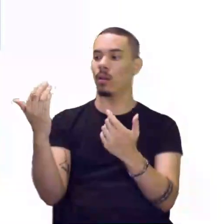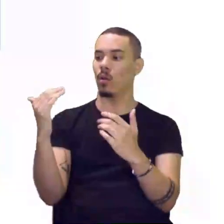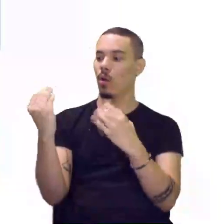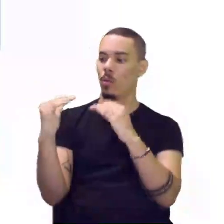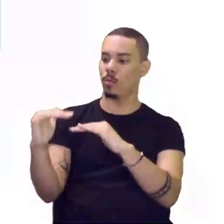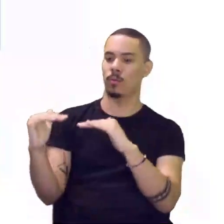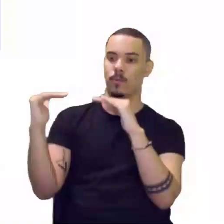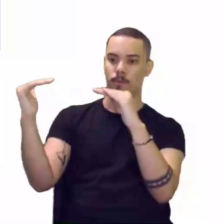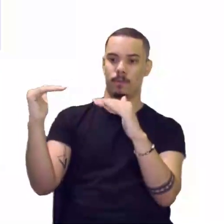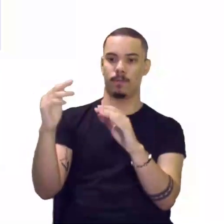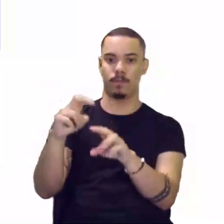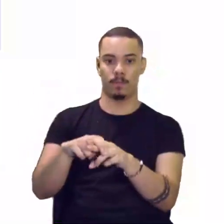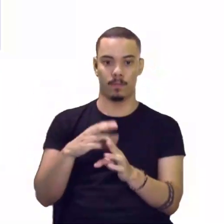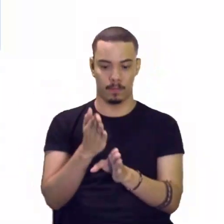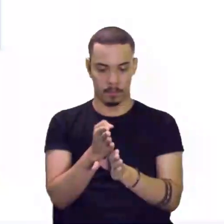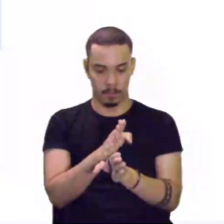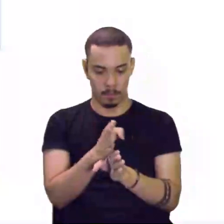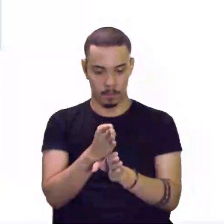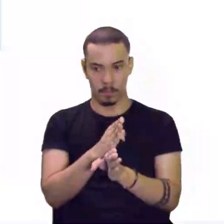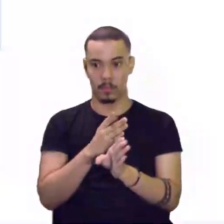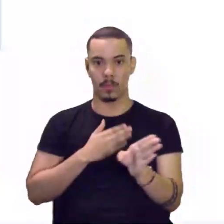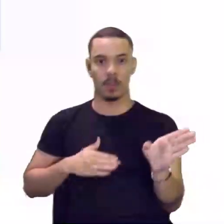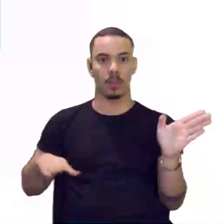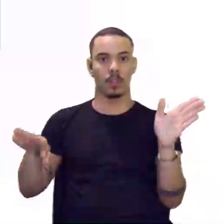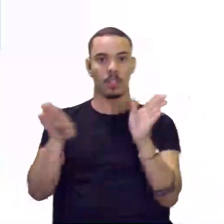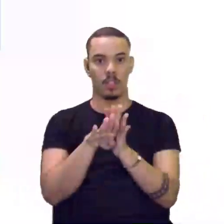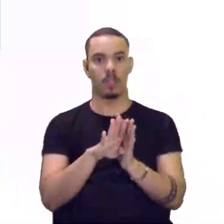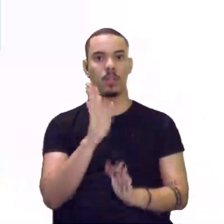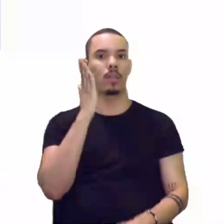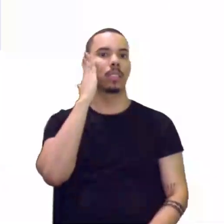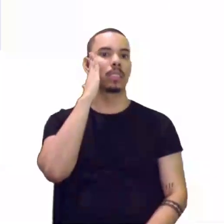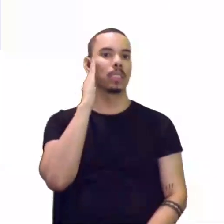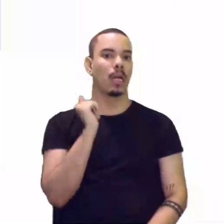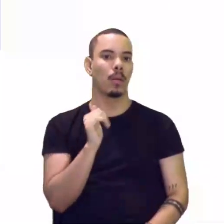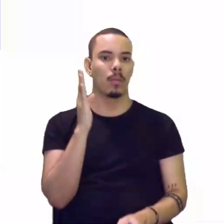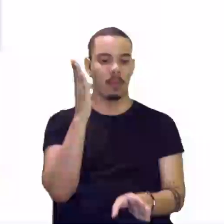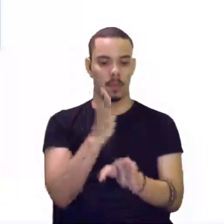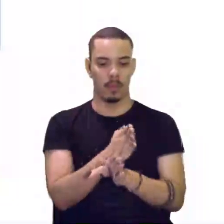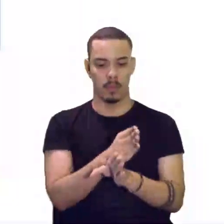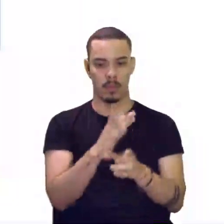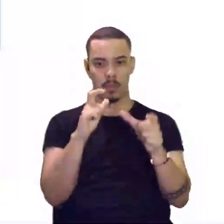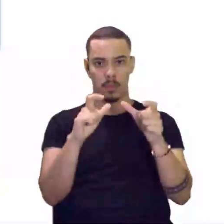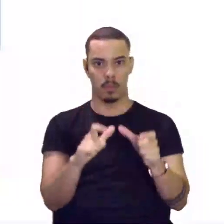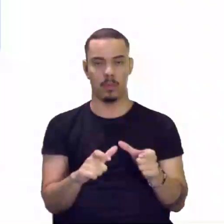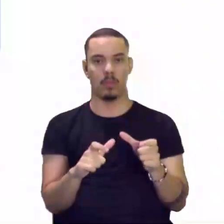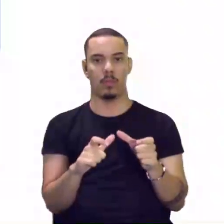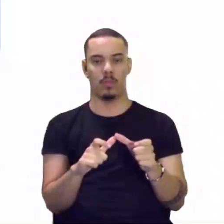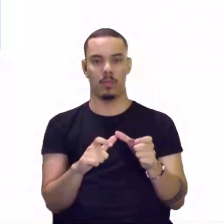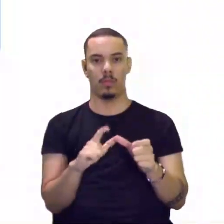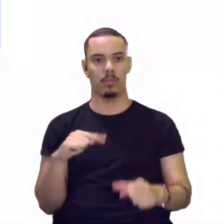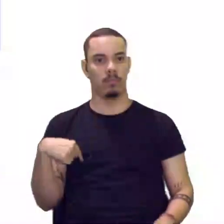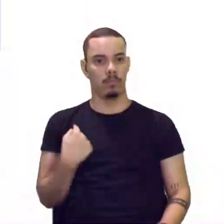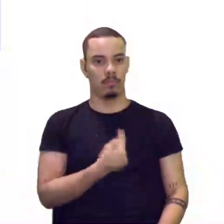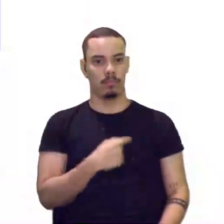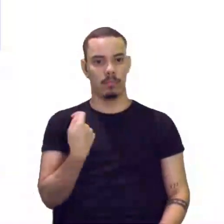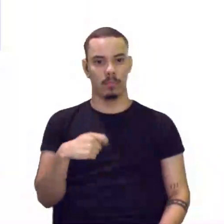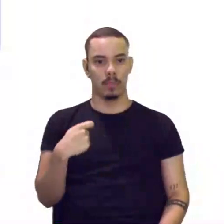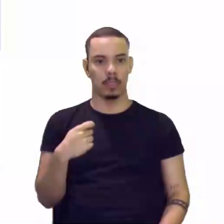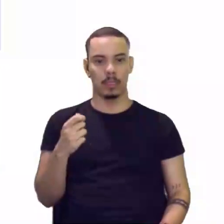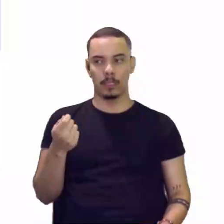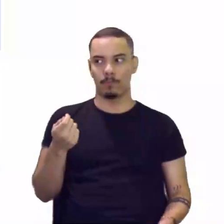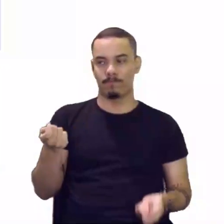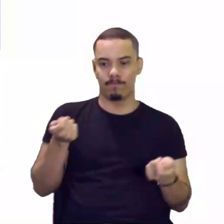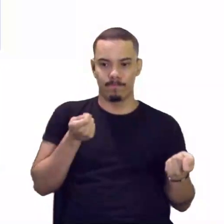a fronteira, você chega nela, já é um lugar meio, né, assim que a gente já tem que ter atenção. Muito